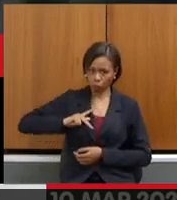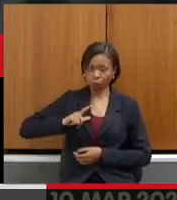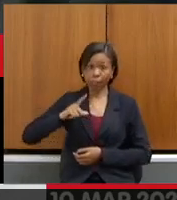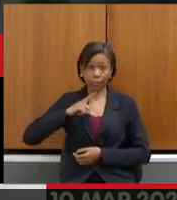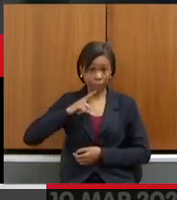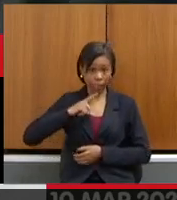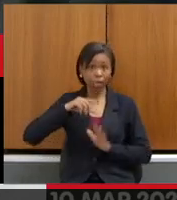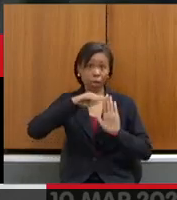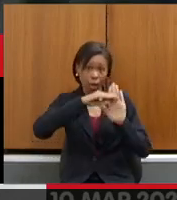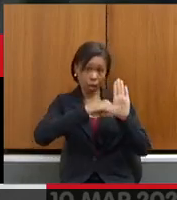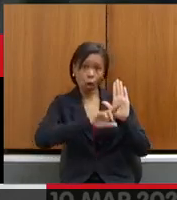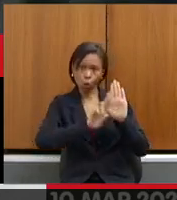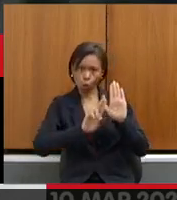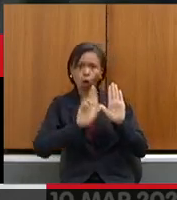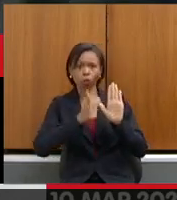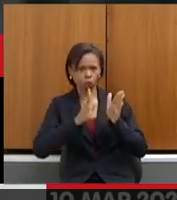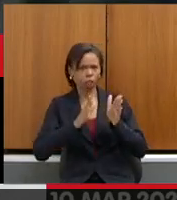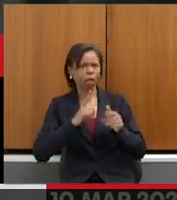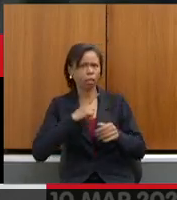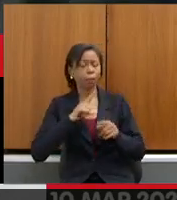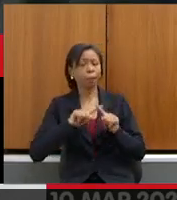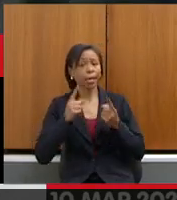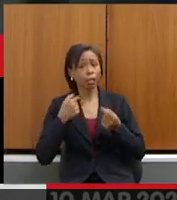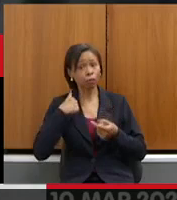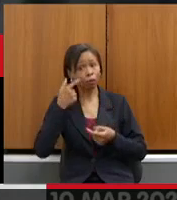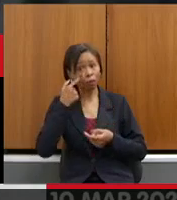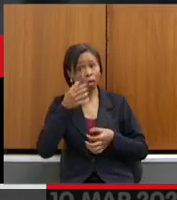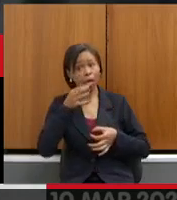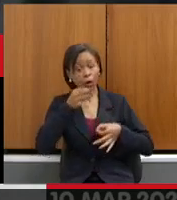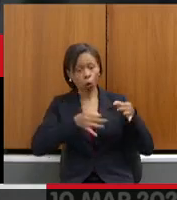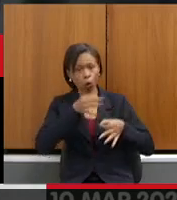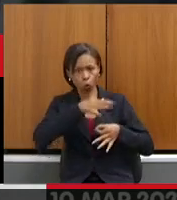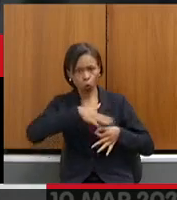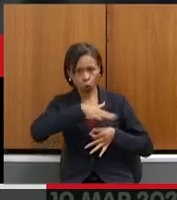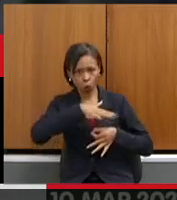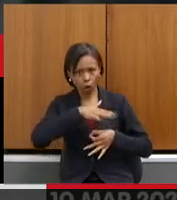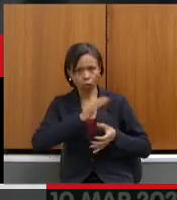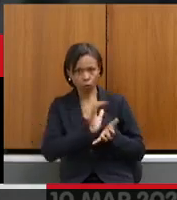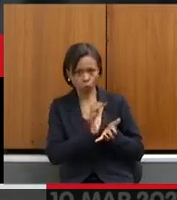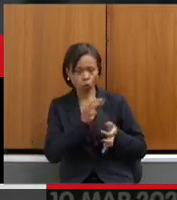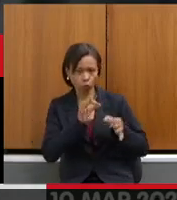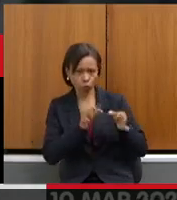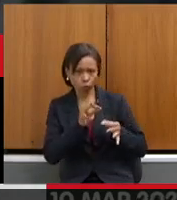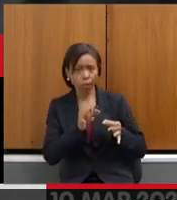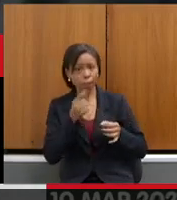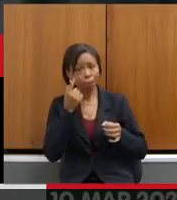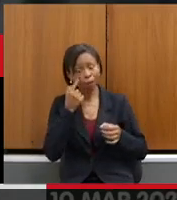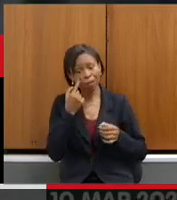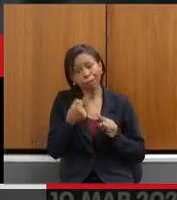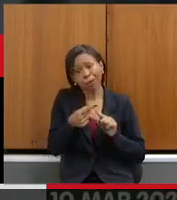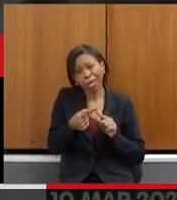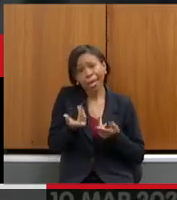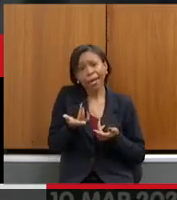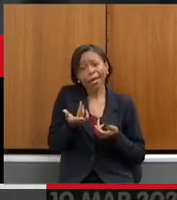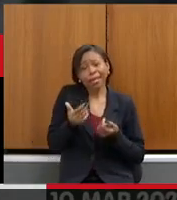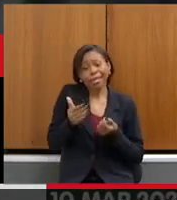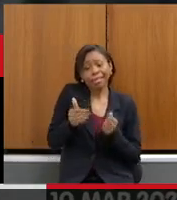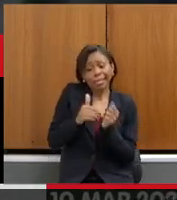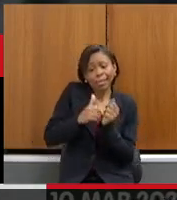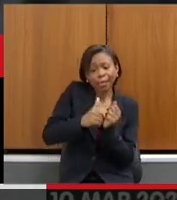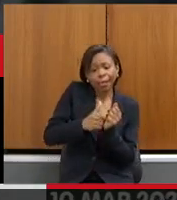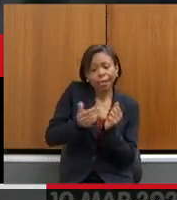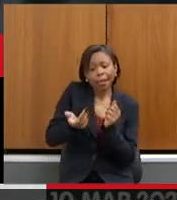lista eu tenho que ver com assessoria jurídica Nossa por causa que nome das pessoas que foram vacinadas aí costuma ter sigilo médico e tudo mais